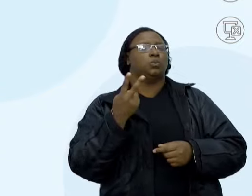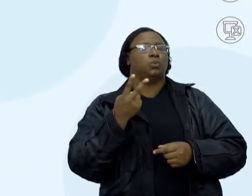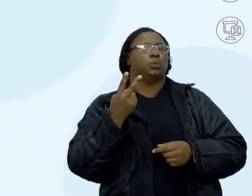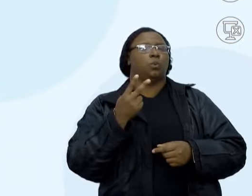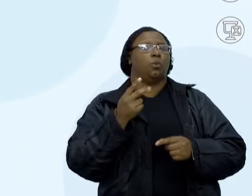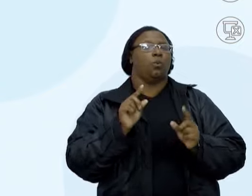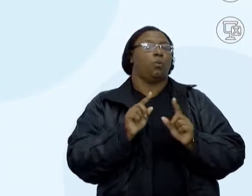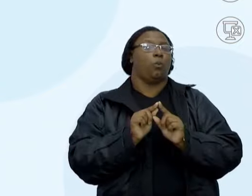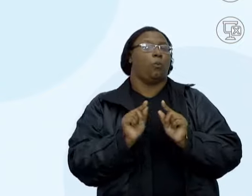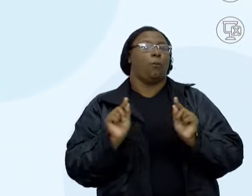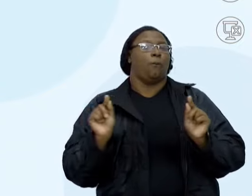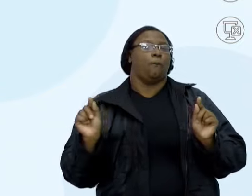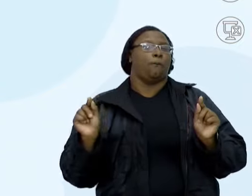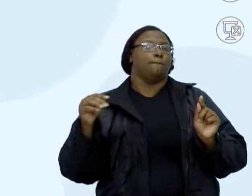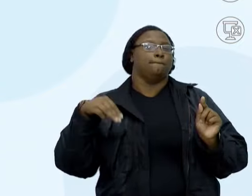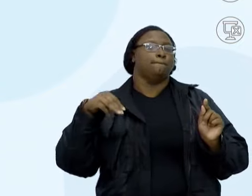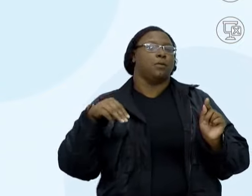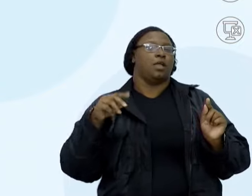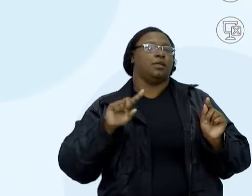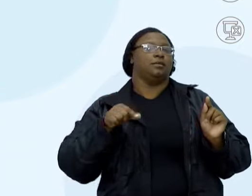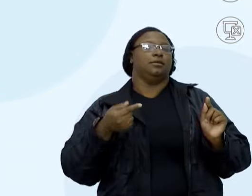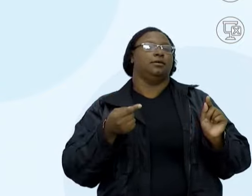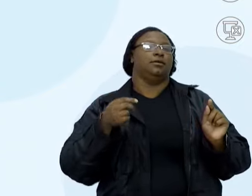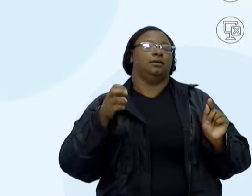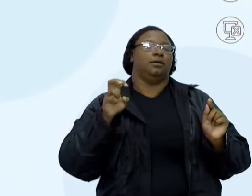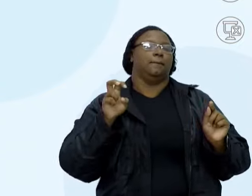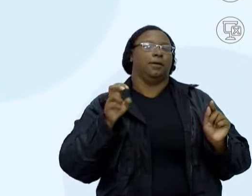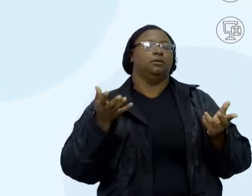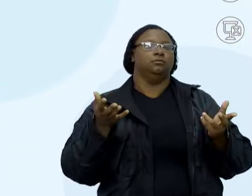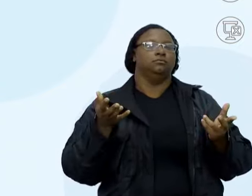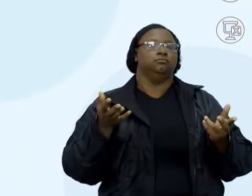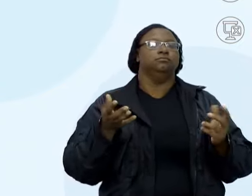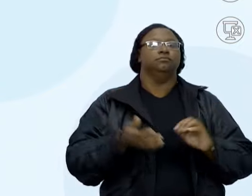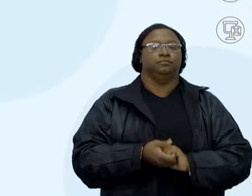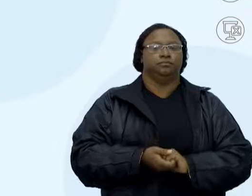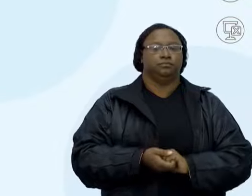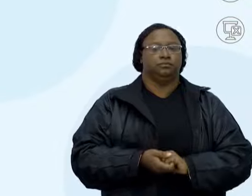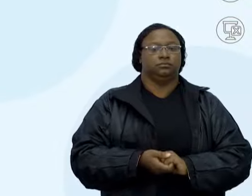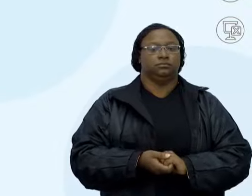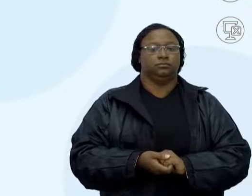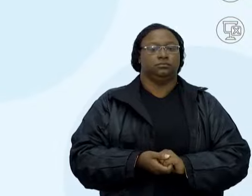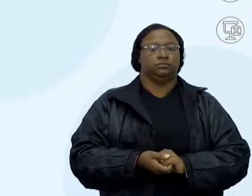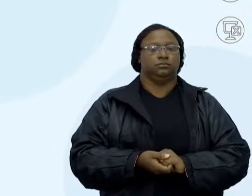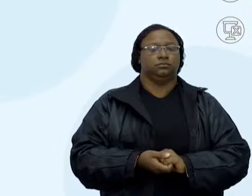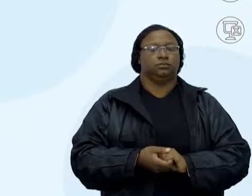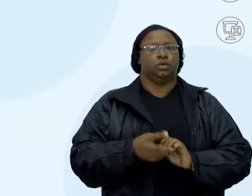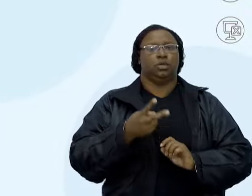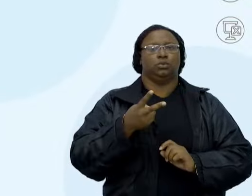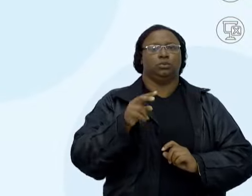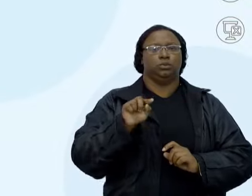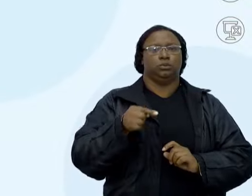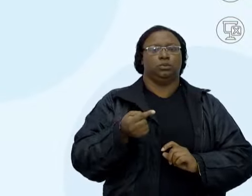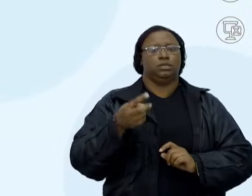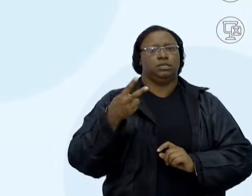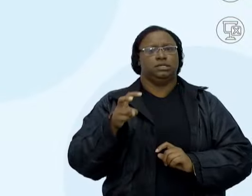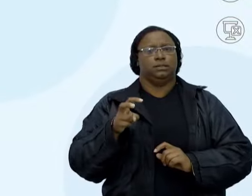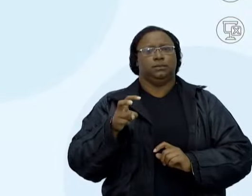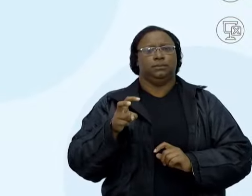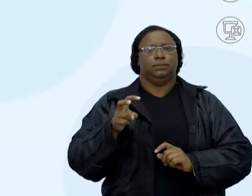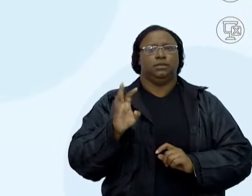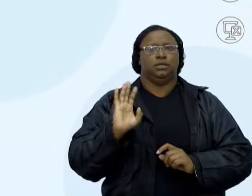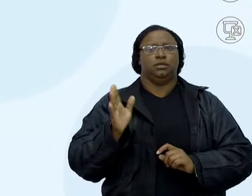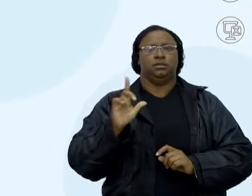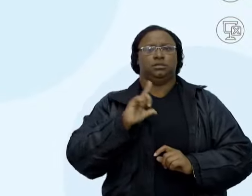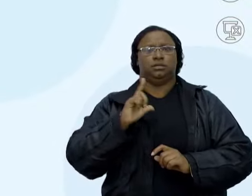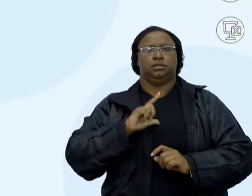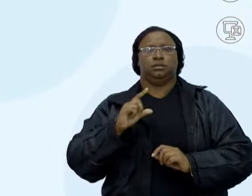com 2,5 metros também. O que vocês acham? Opa, mas 2,5 metros eu já tenho